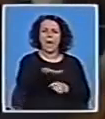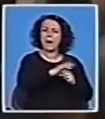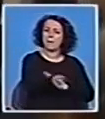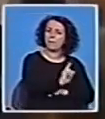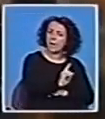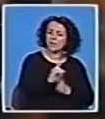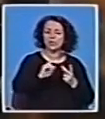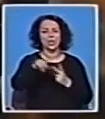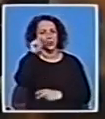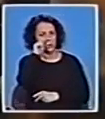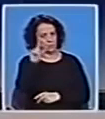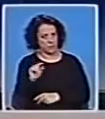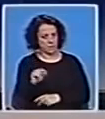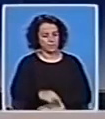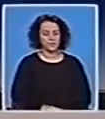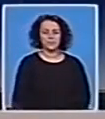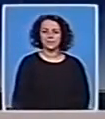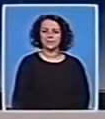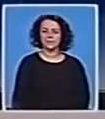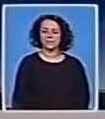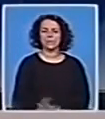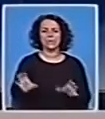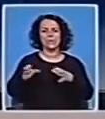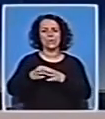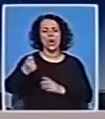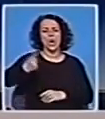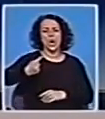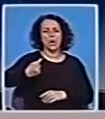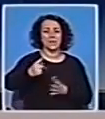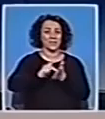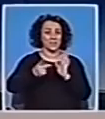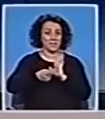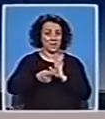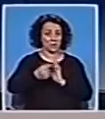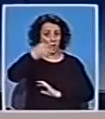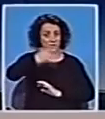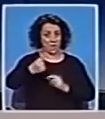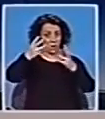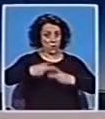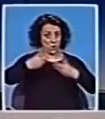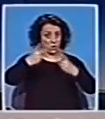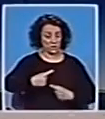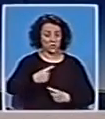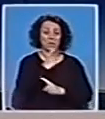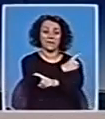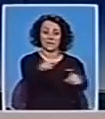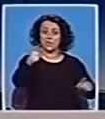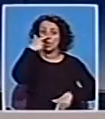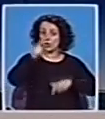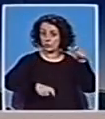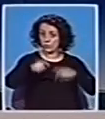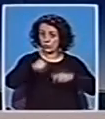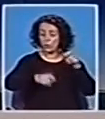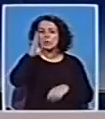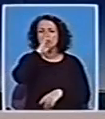pescas e do turismo. O bastonário da Ordem dos Técnicos Oficiais de Contas alerta os contribuintes para o caso de